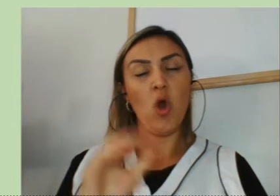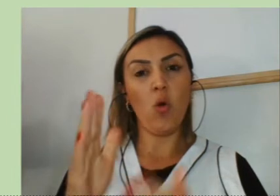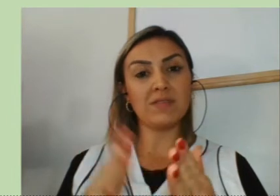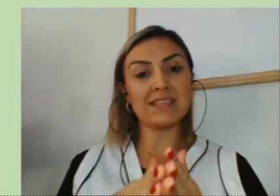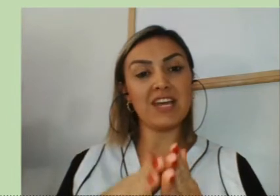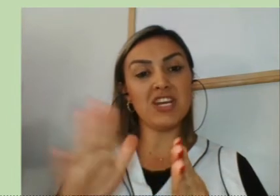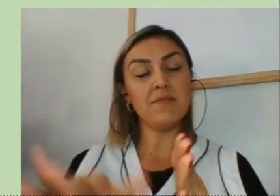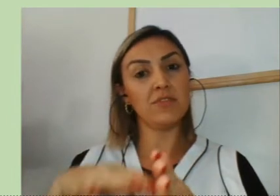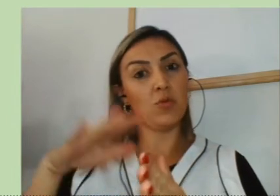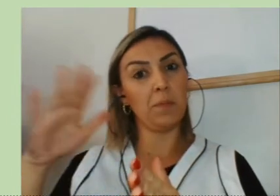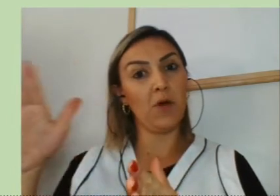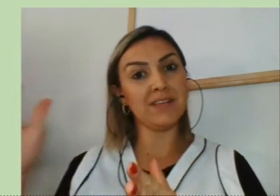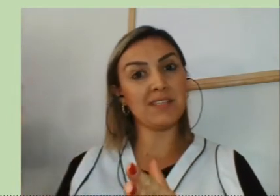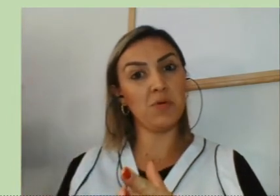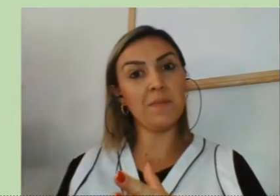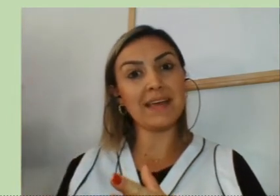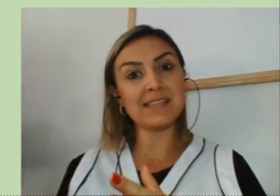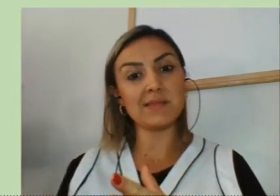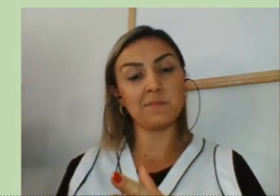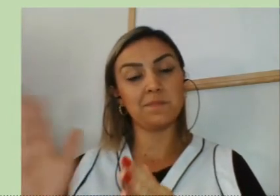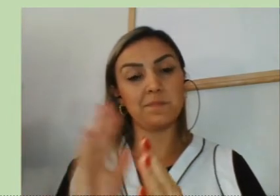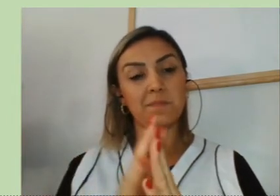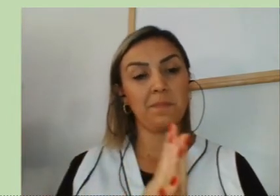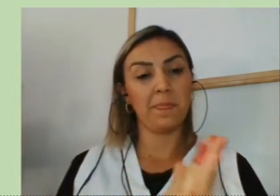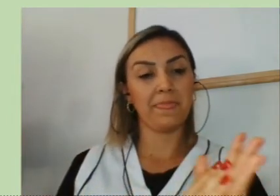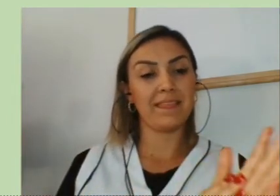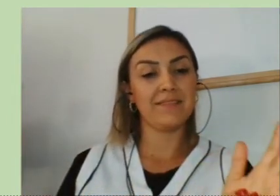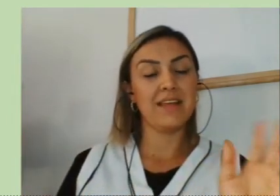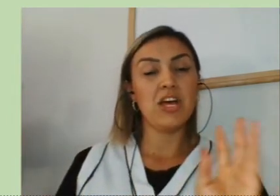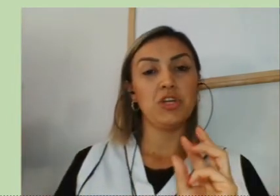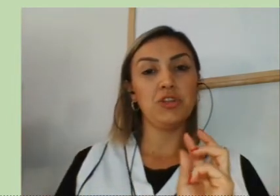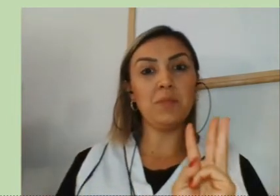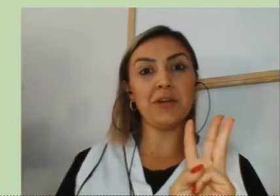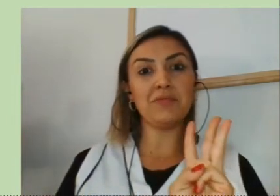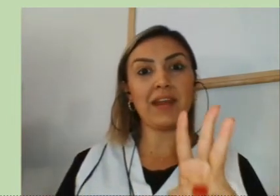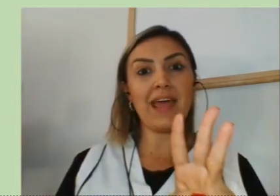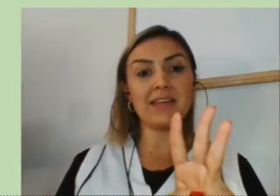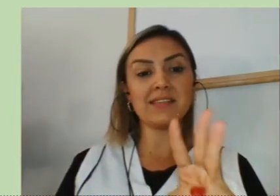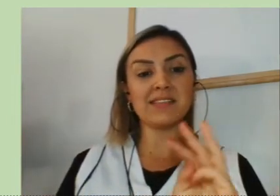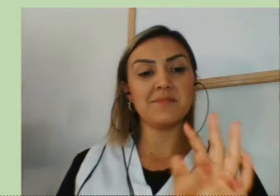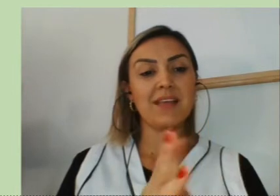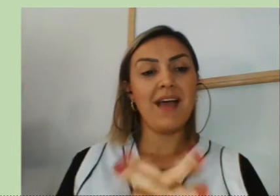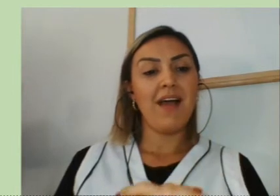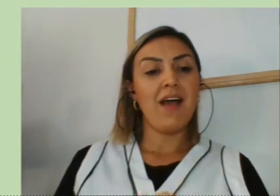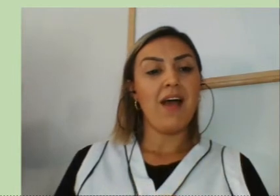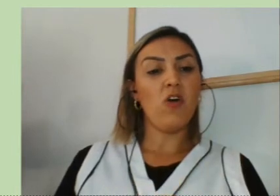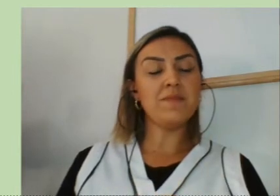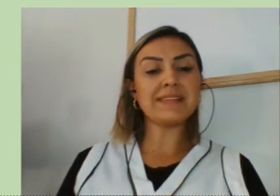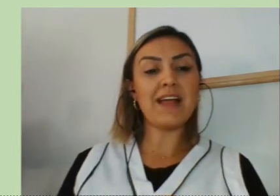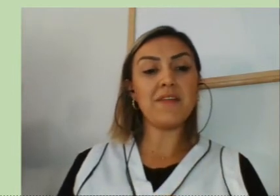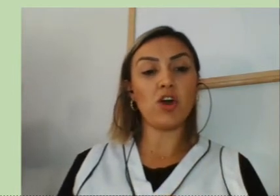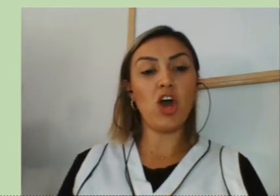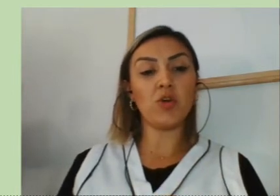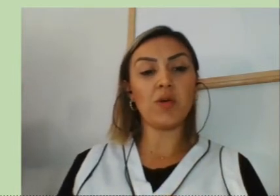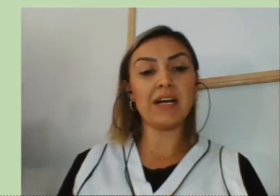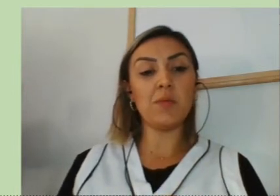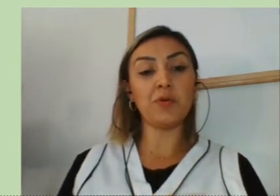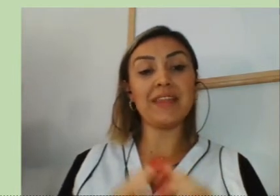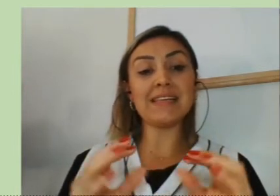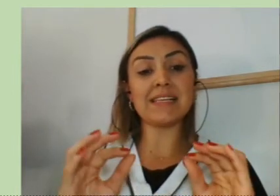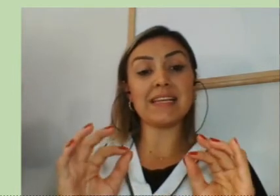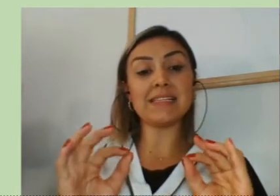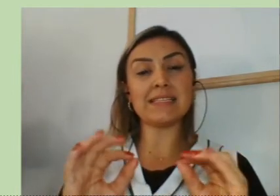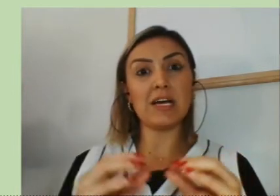de fevereiro, ou seja, no próximo mês. Número 3. Observe agora o